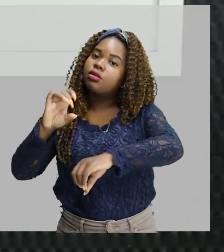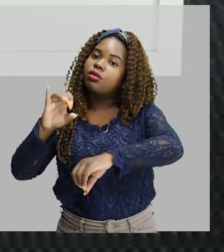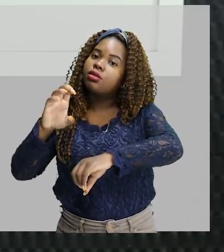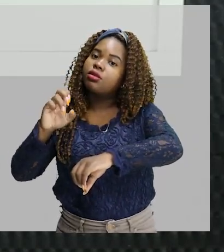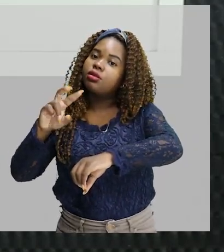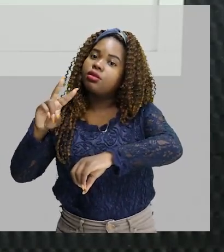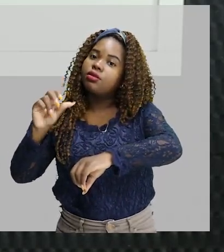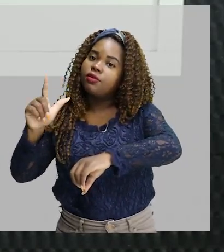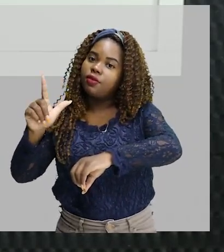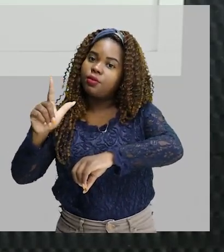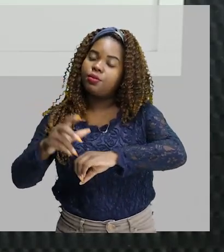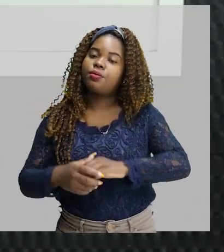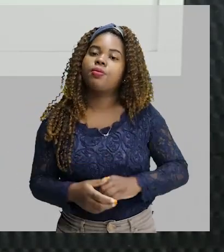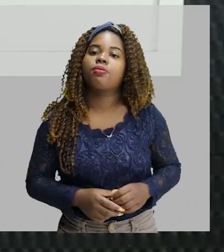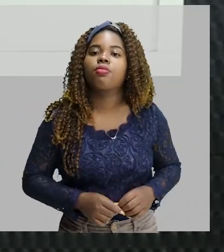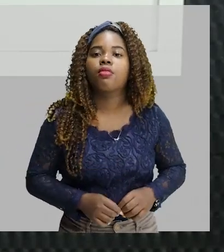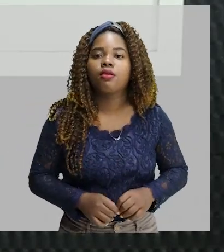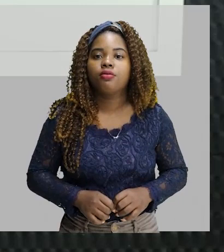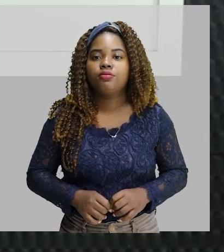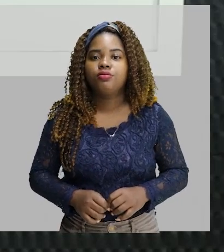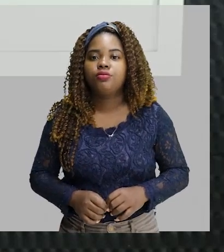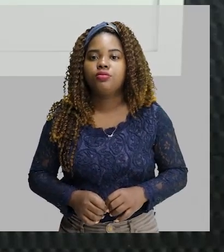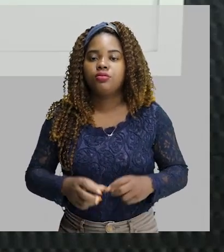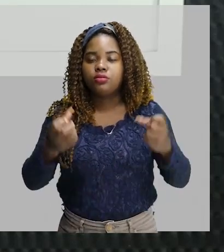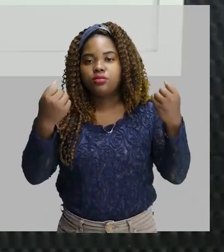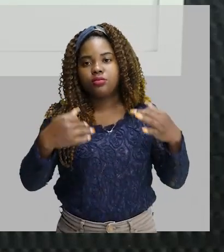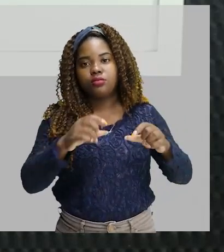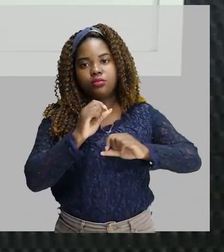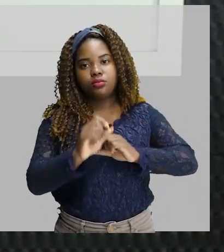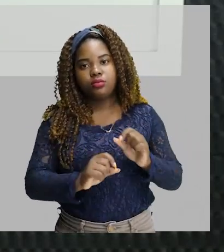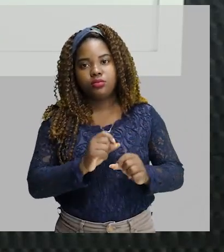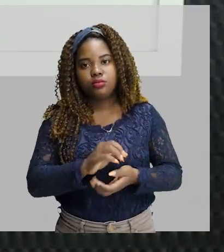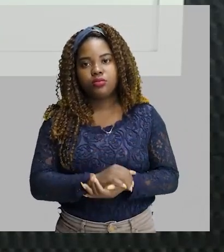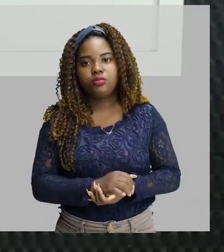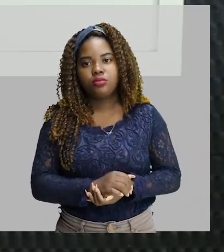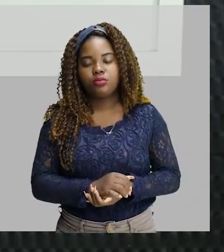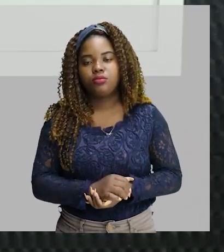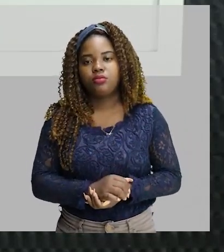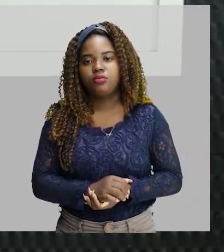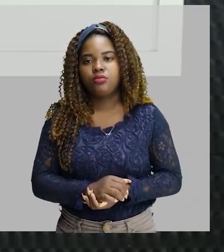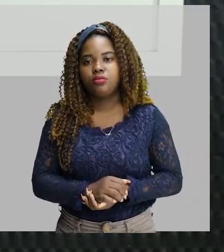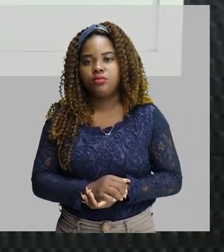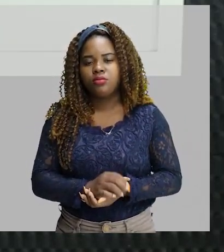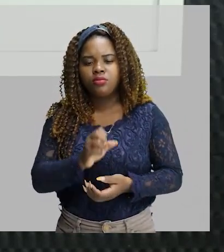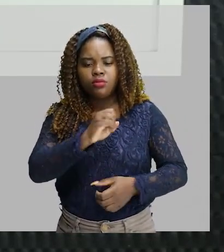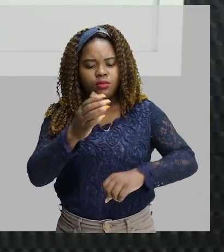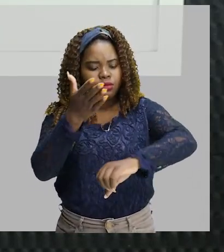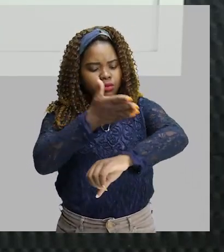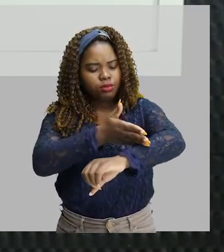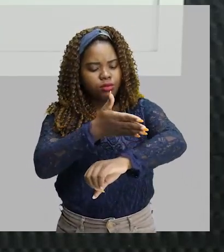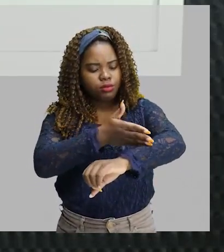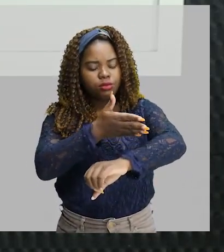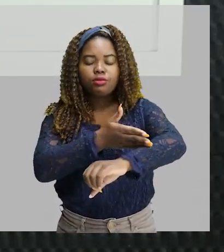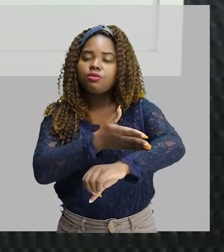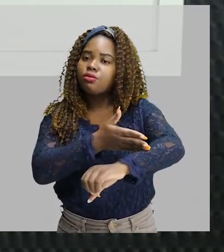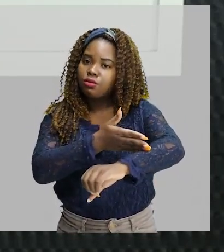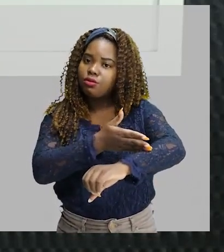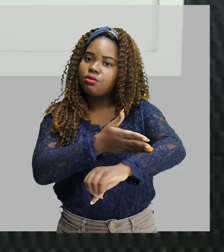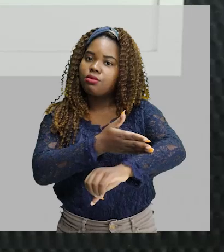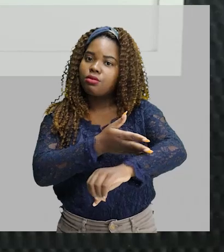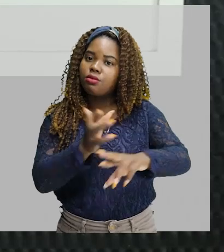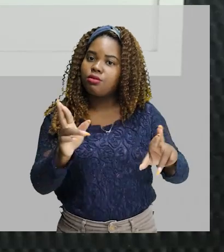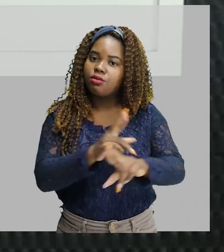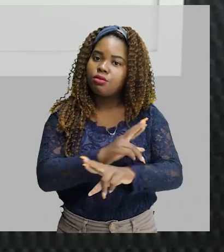Filosofia medieval. Então, nós estamos falando, portanto, se esta filosofia é medieval, nós estamos nos referindo a uma